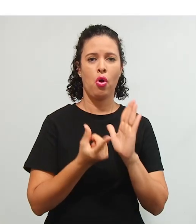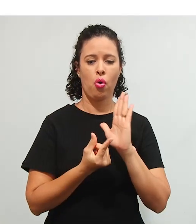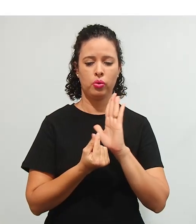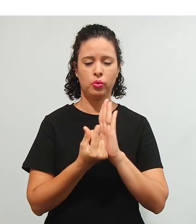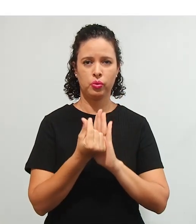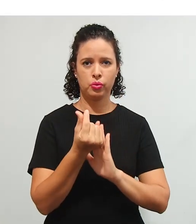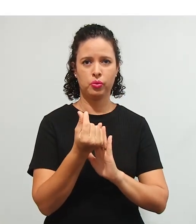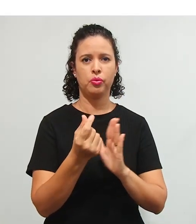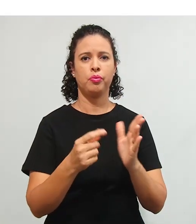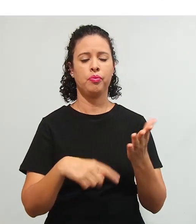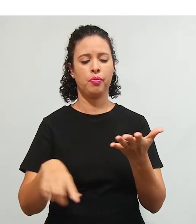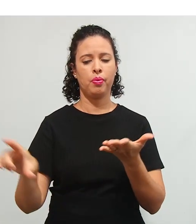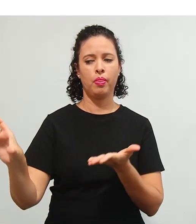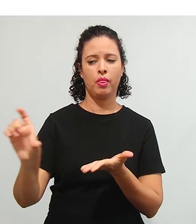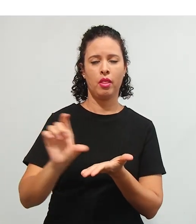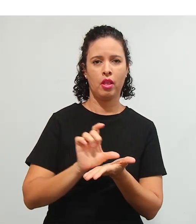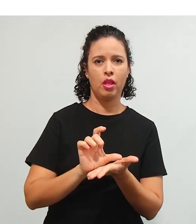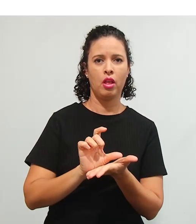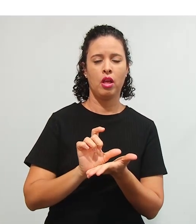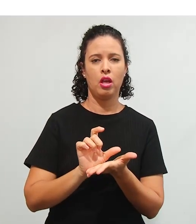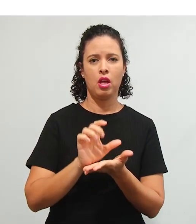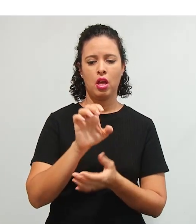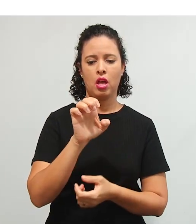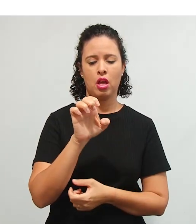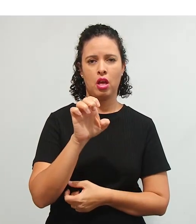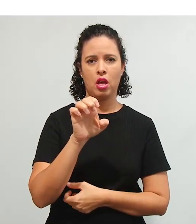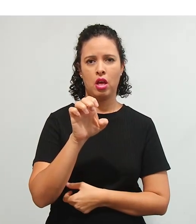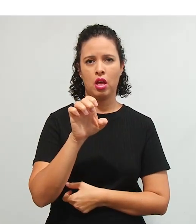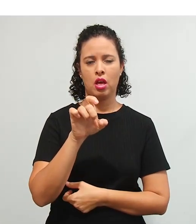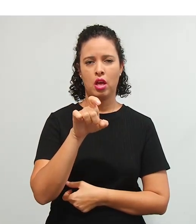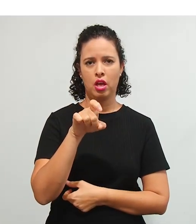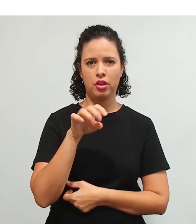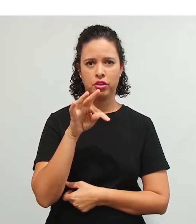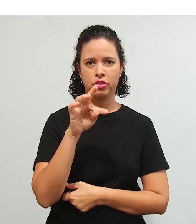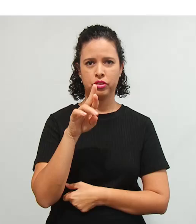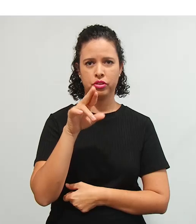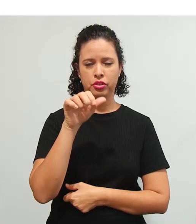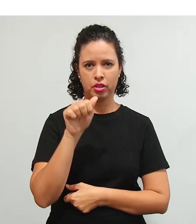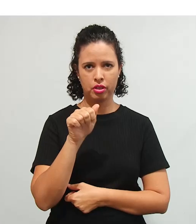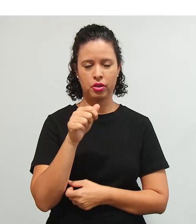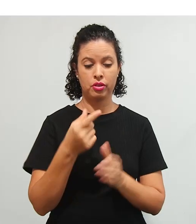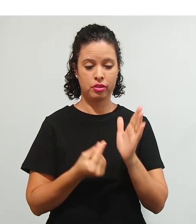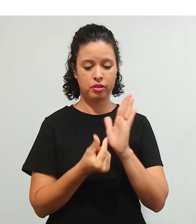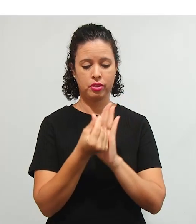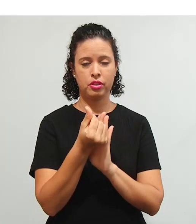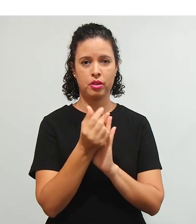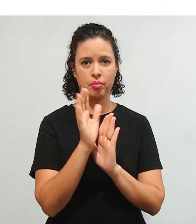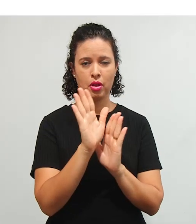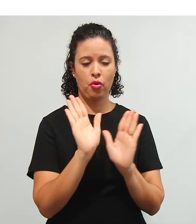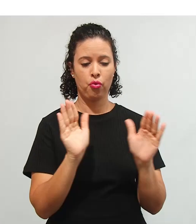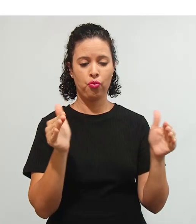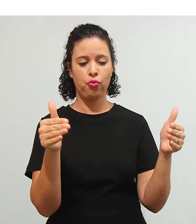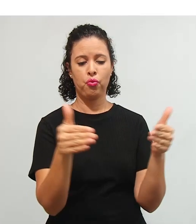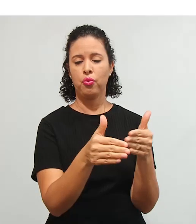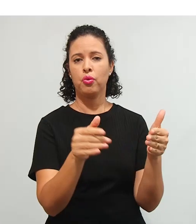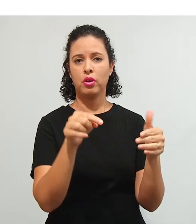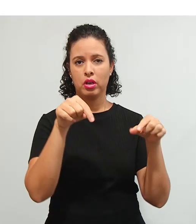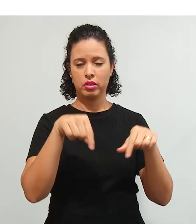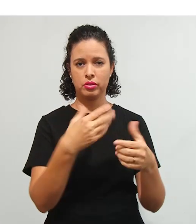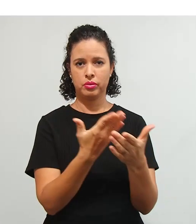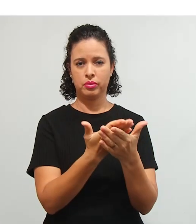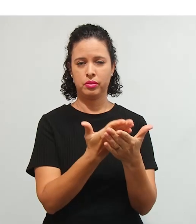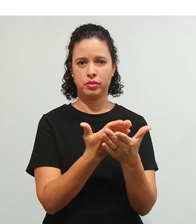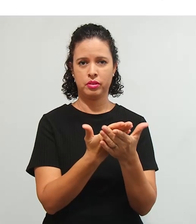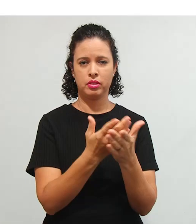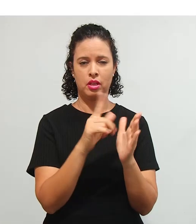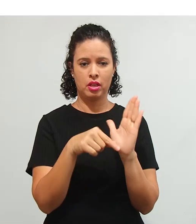orçamentárias e extra-orçamentárias. O foco do nosso estudo serão as receitas